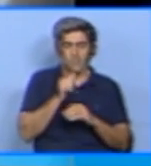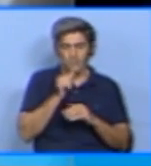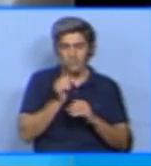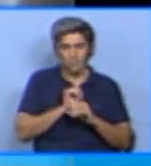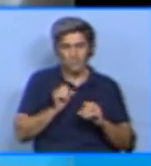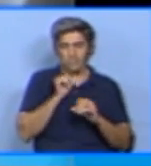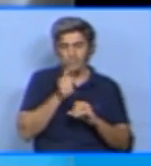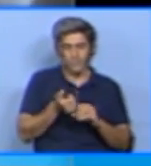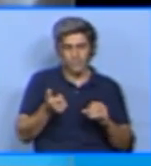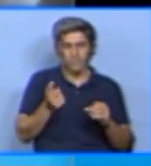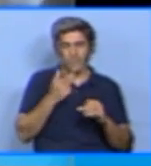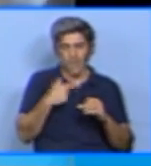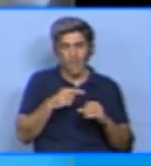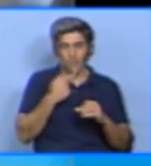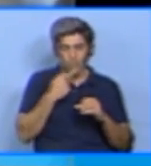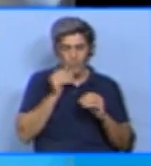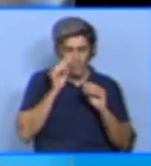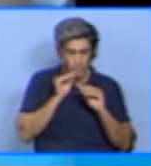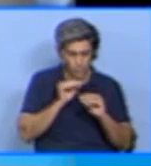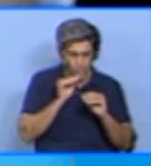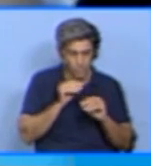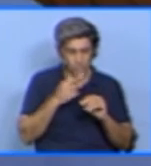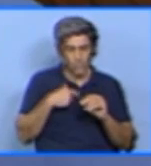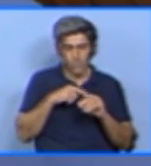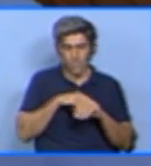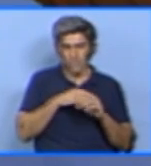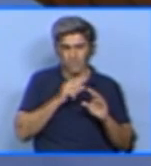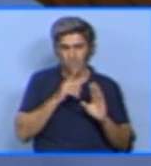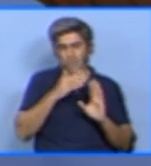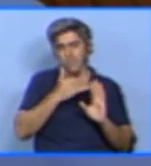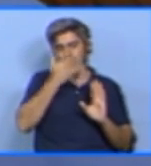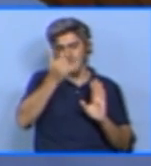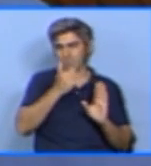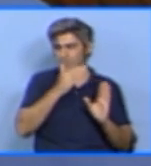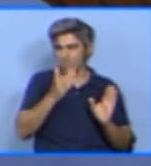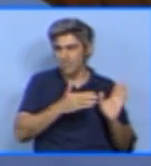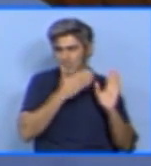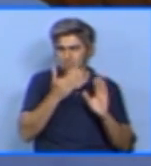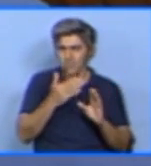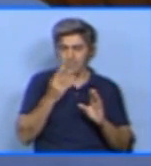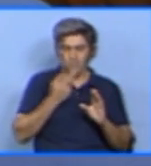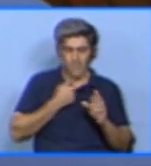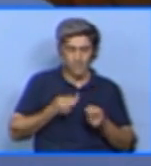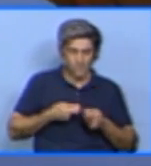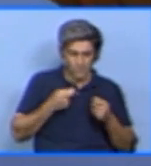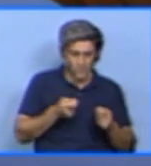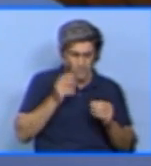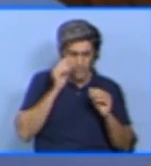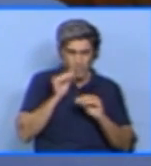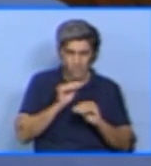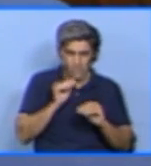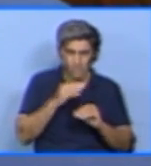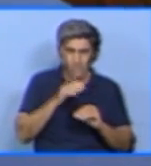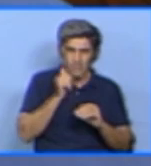fazer. Sobretudo na educação, numa próxima, ainda que não seja na nossa, na próxima geração. E por isso temos é que investir numa educação